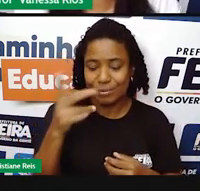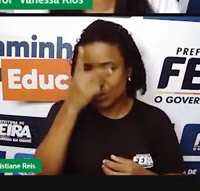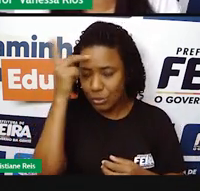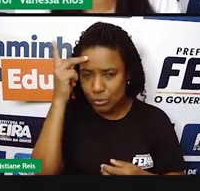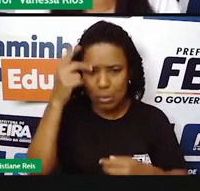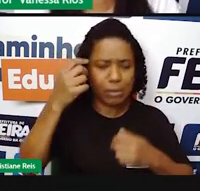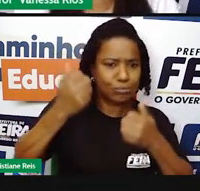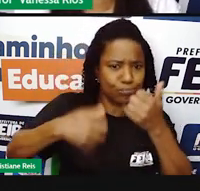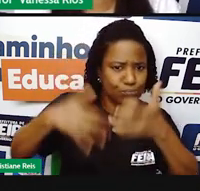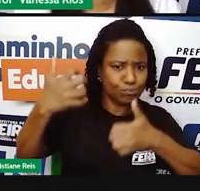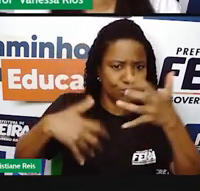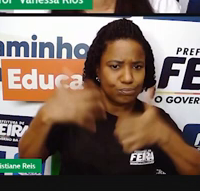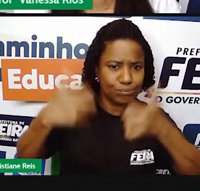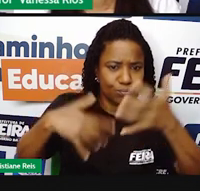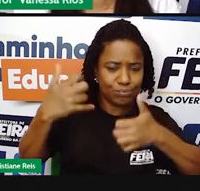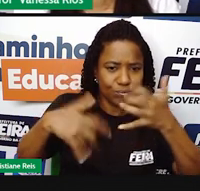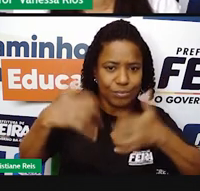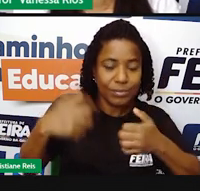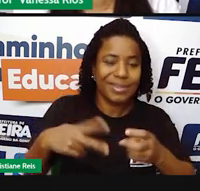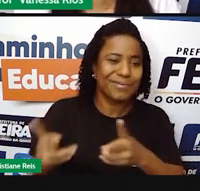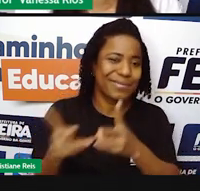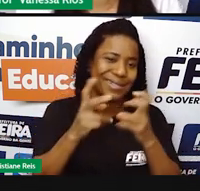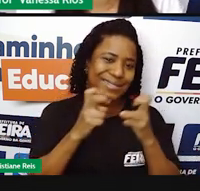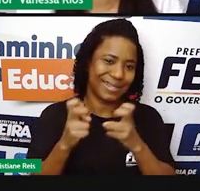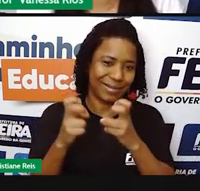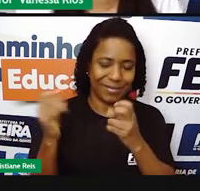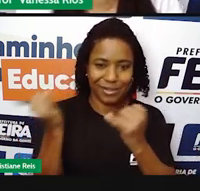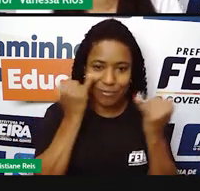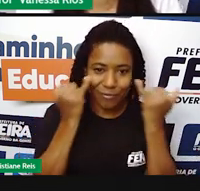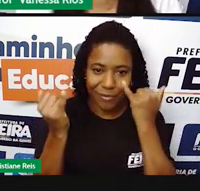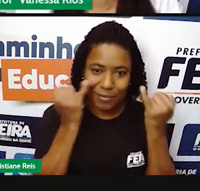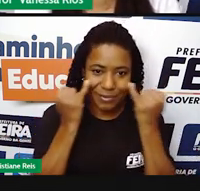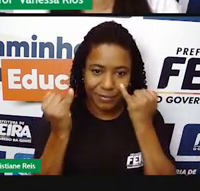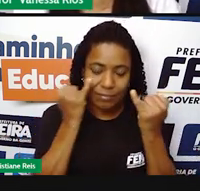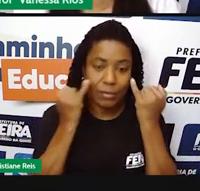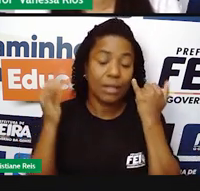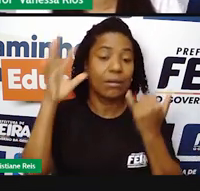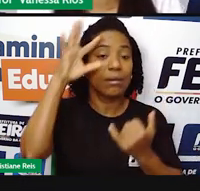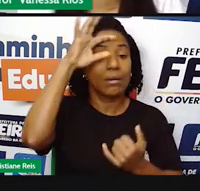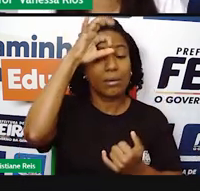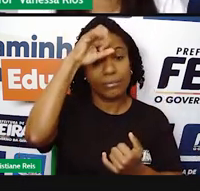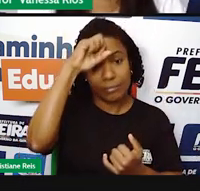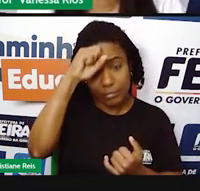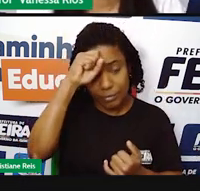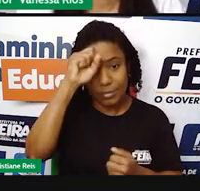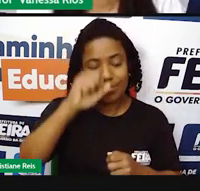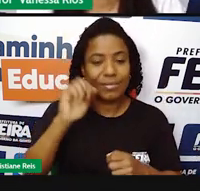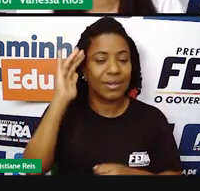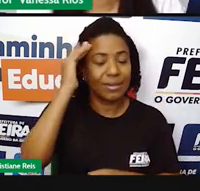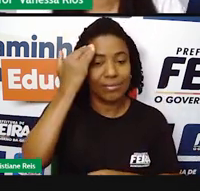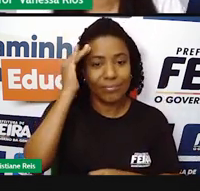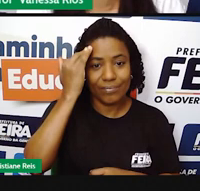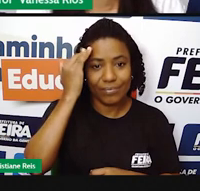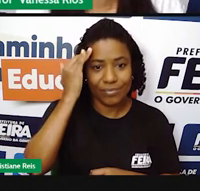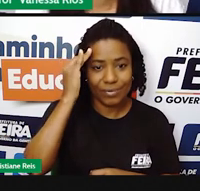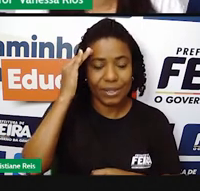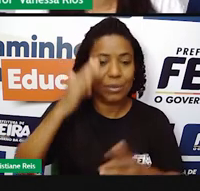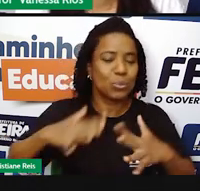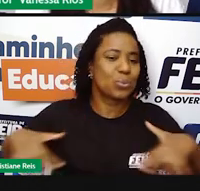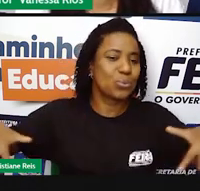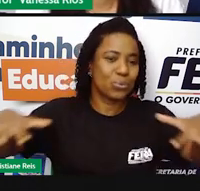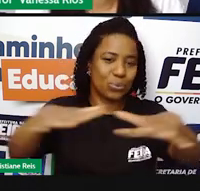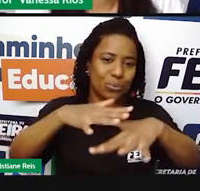as mesmas informações, faz com que consiga atingir aí, em relação ao entendimento, um